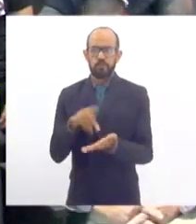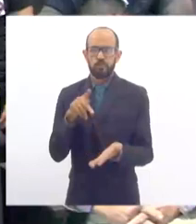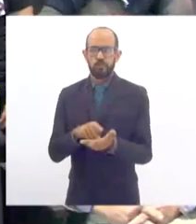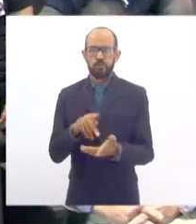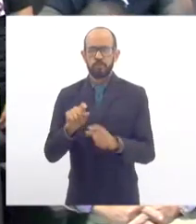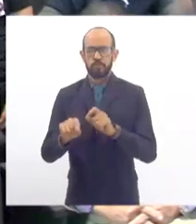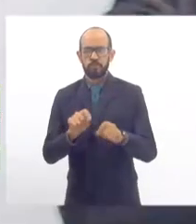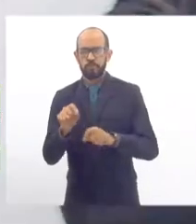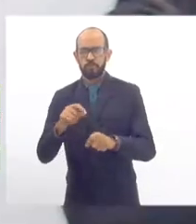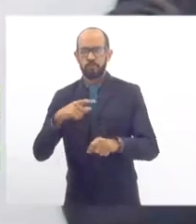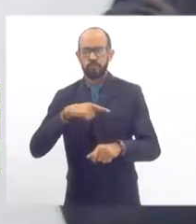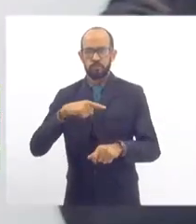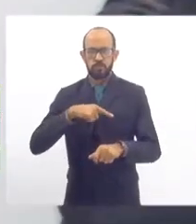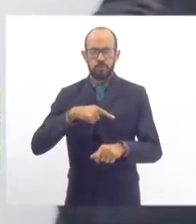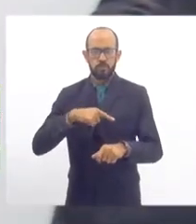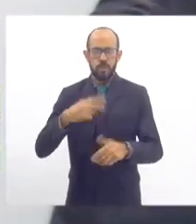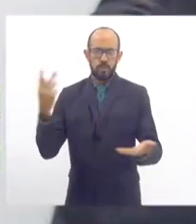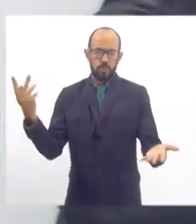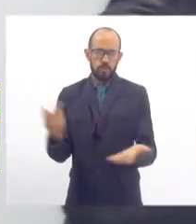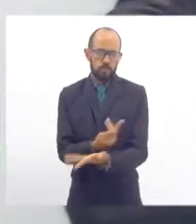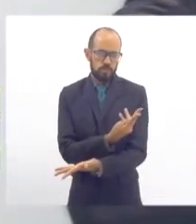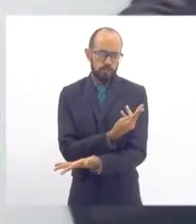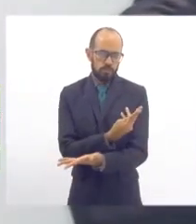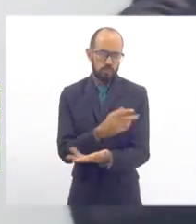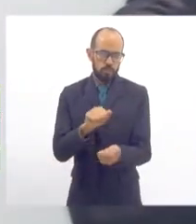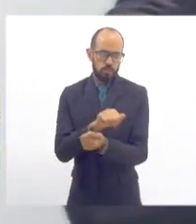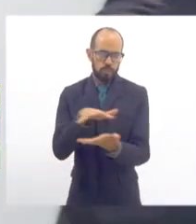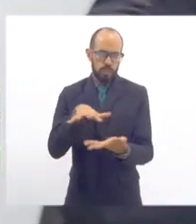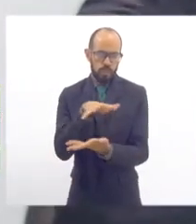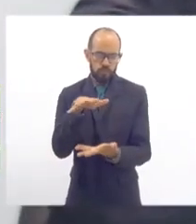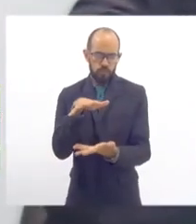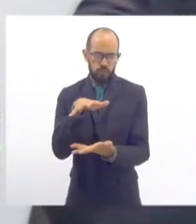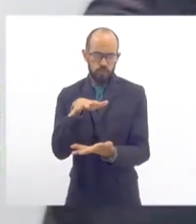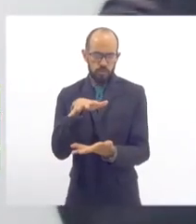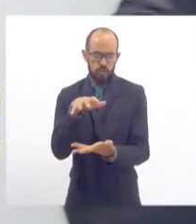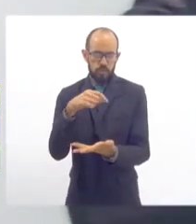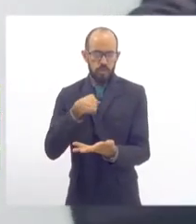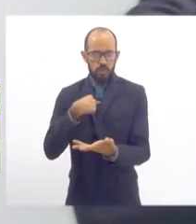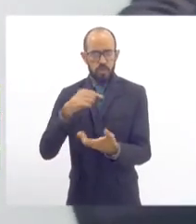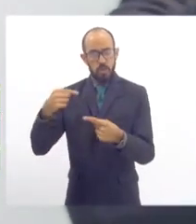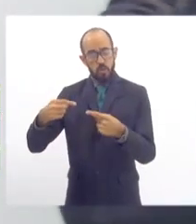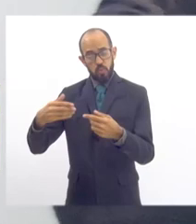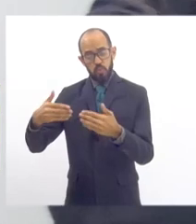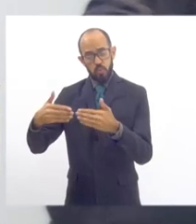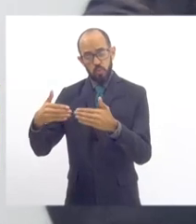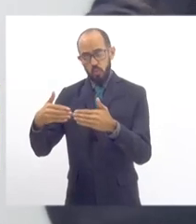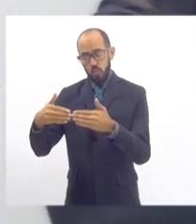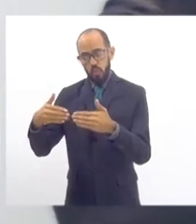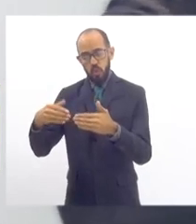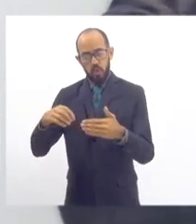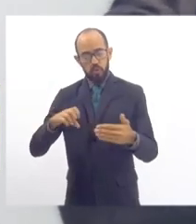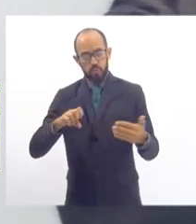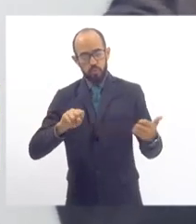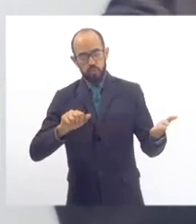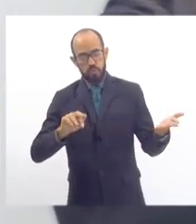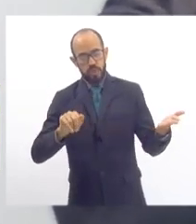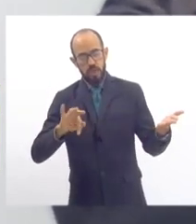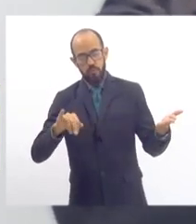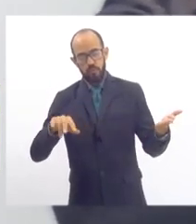existe uma situação deflagrada, de greve. Me permito discordar do posicionamento do deputado Serafini,